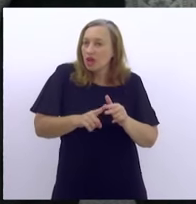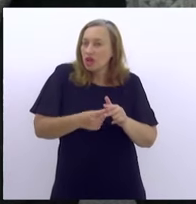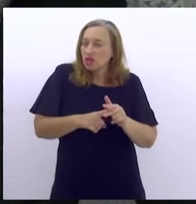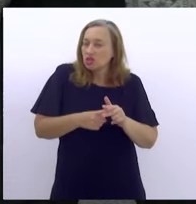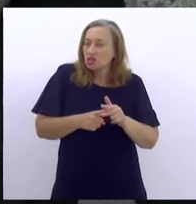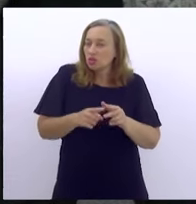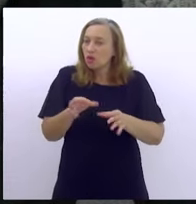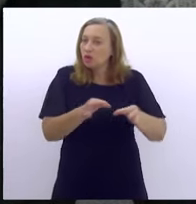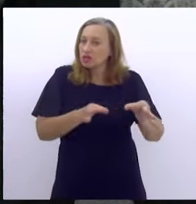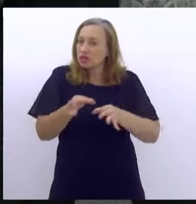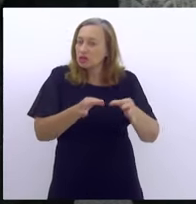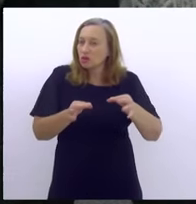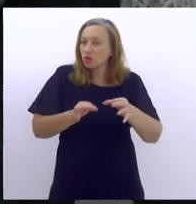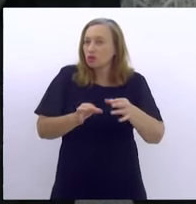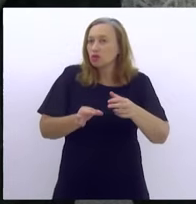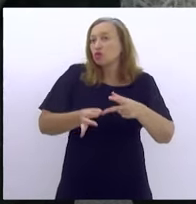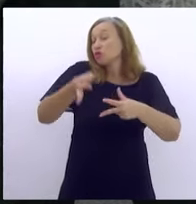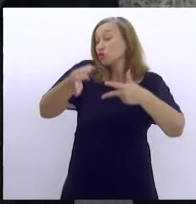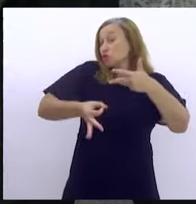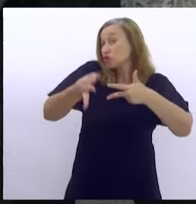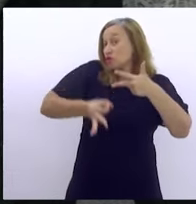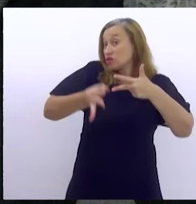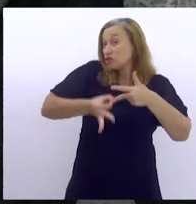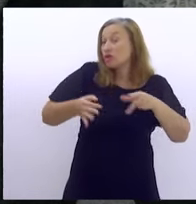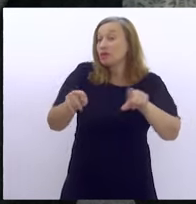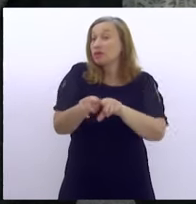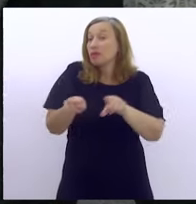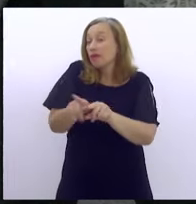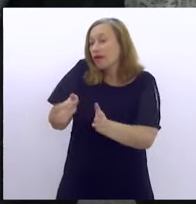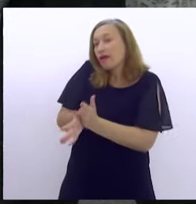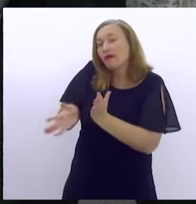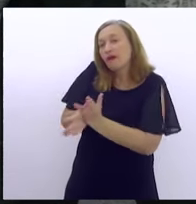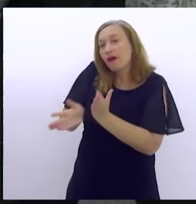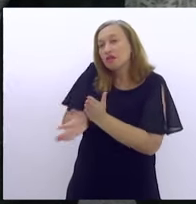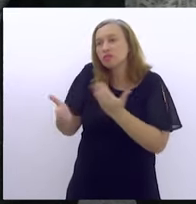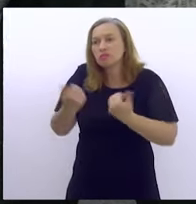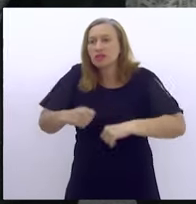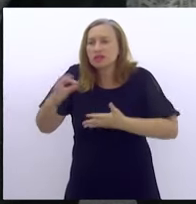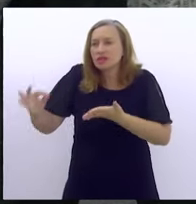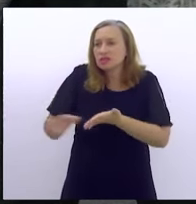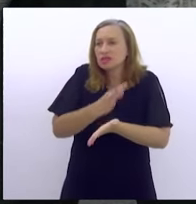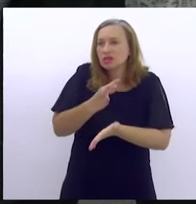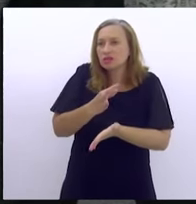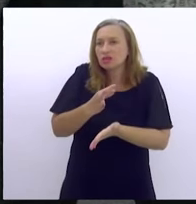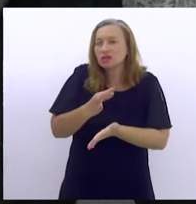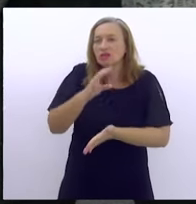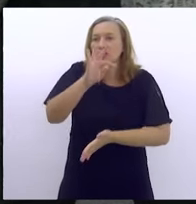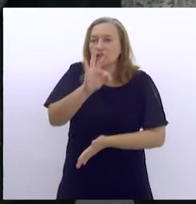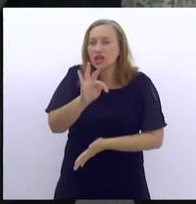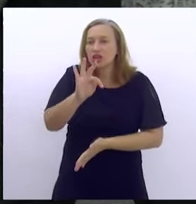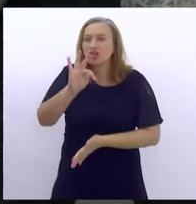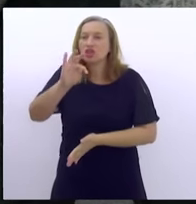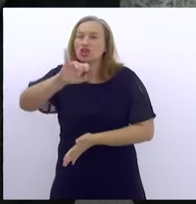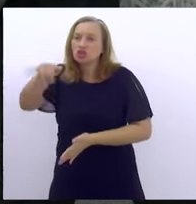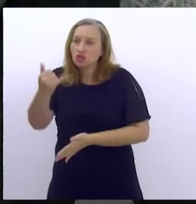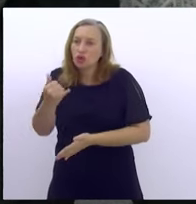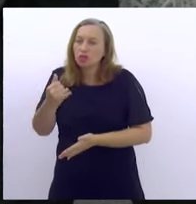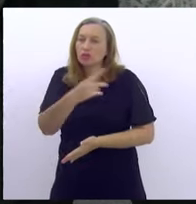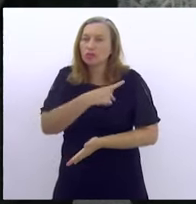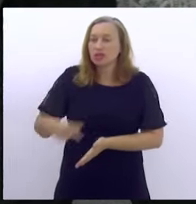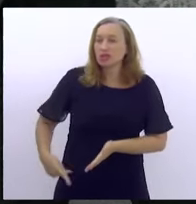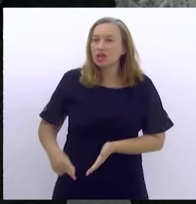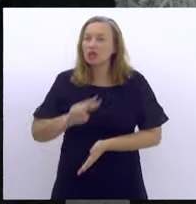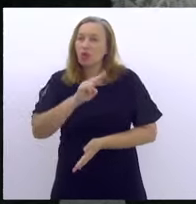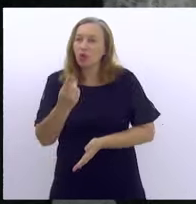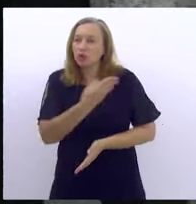mexem concomitantemente em custas e emolumentos, precisa a assinatura do presidente do TJ, ou do governador, ou